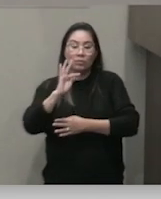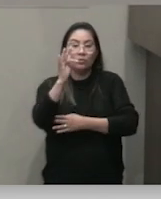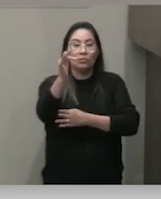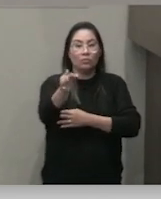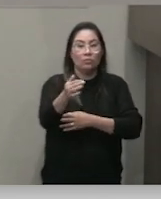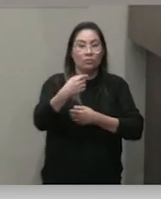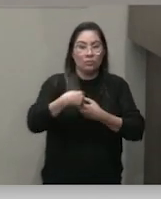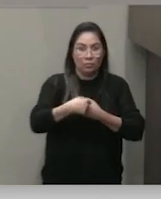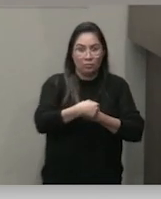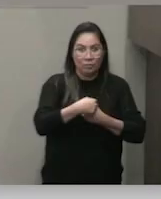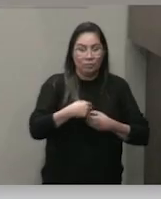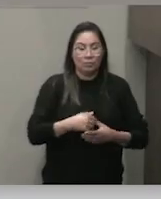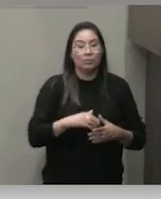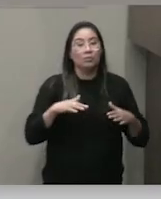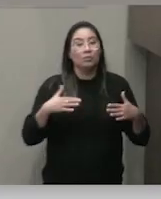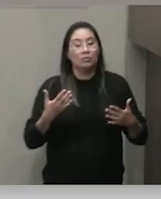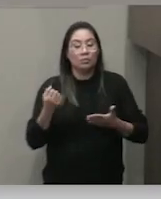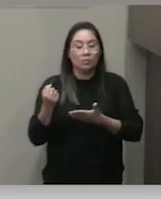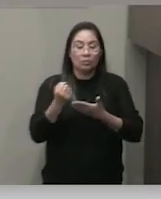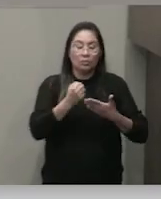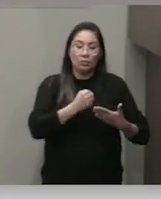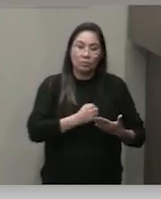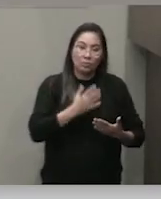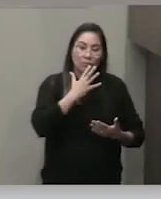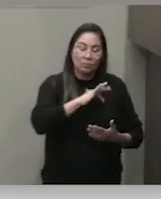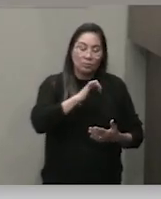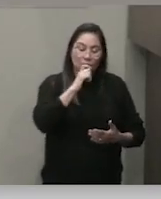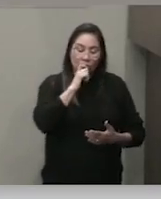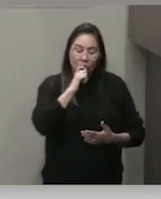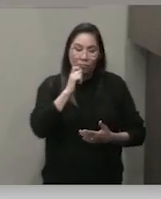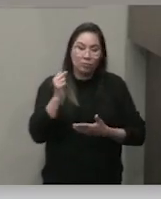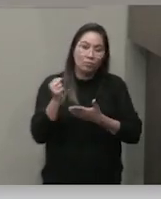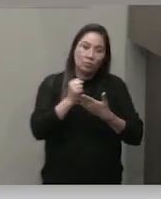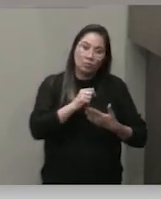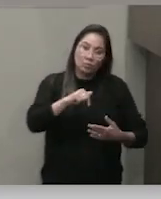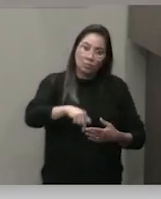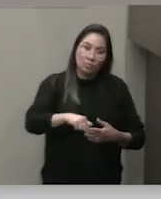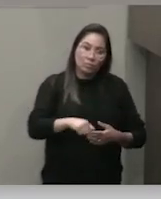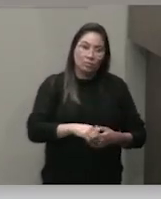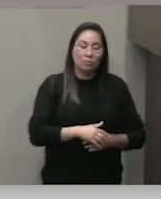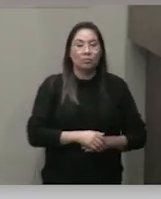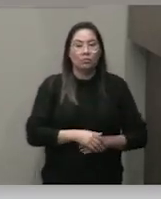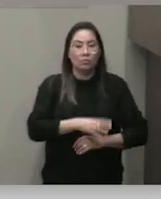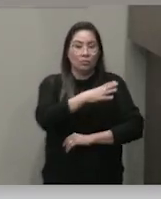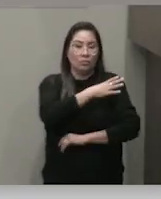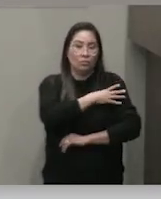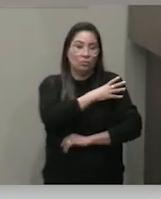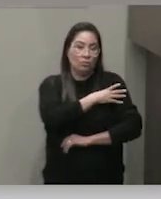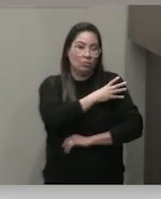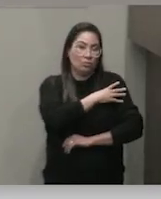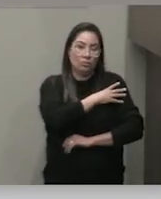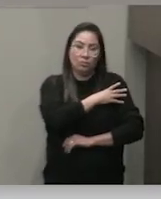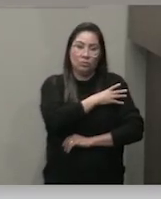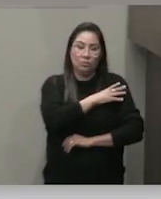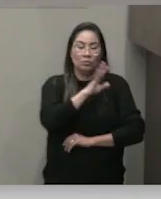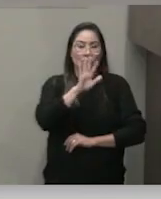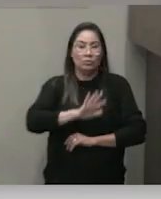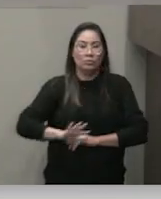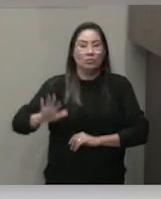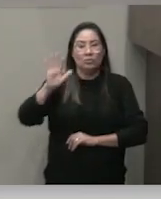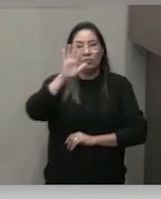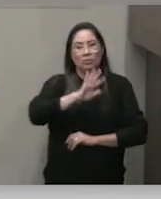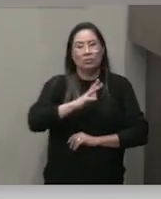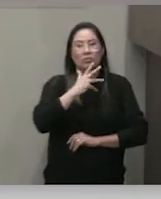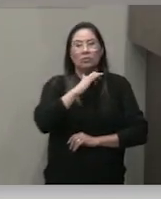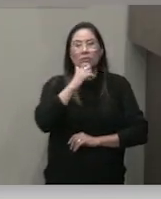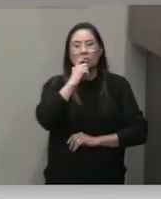nossa cidade. Então, trouxemos esses pequenos para cá. 4ª série, em geral, normalmente foi crianças em